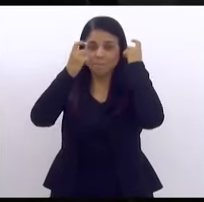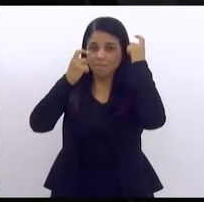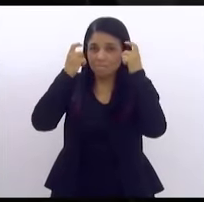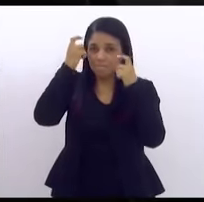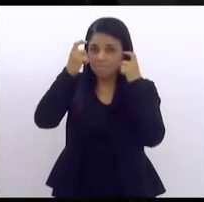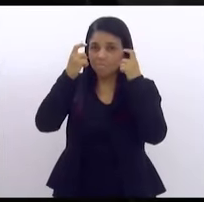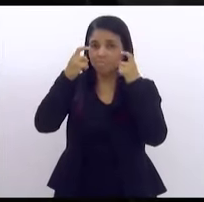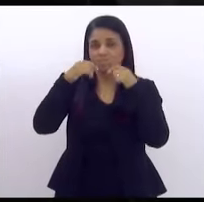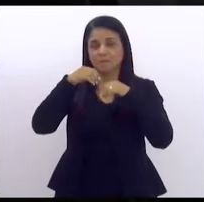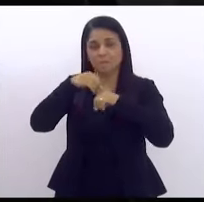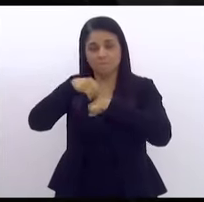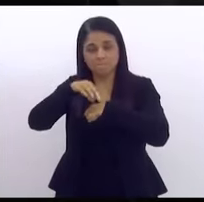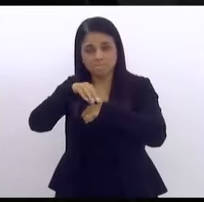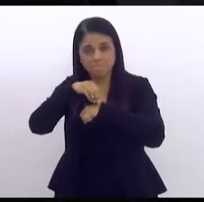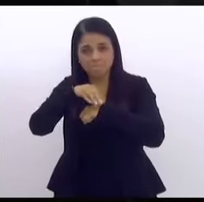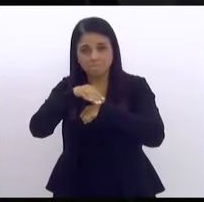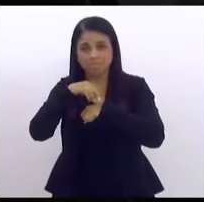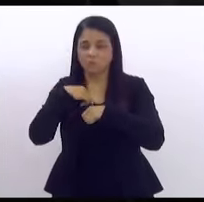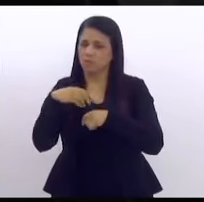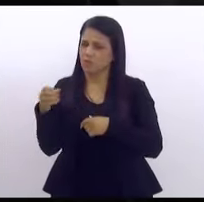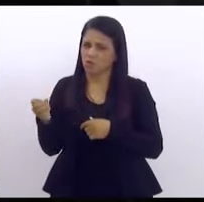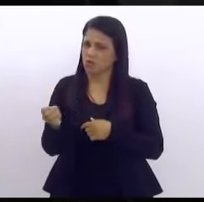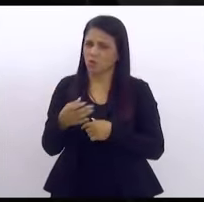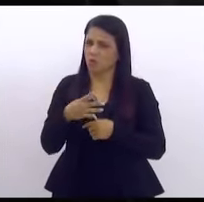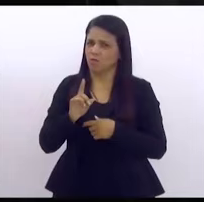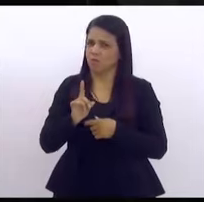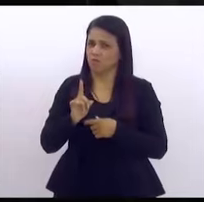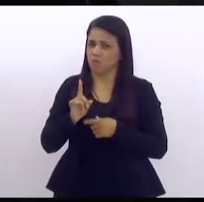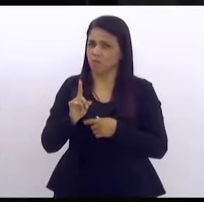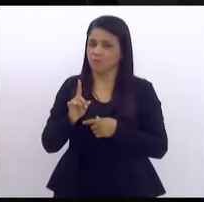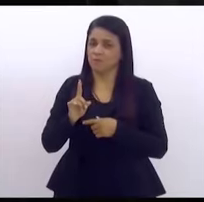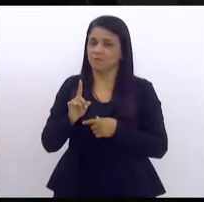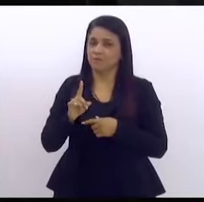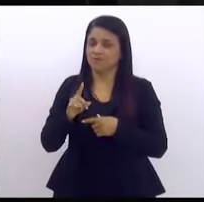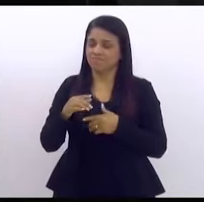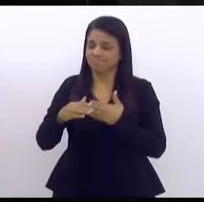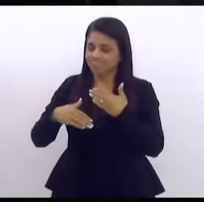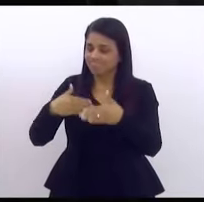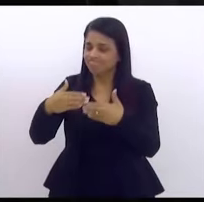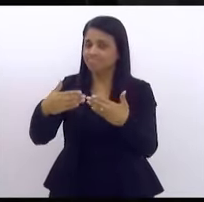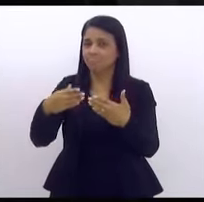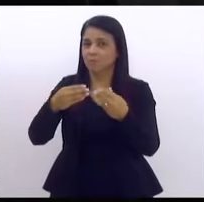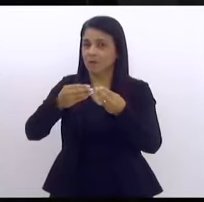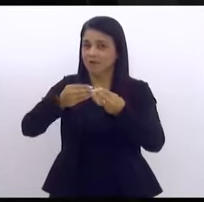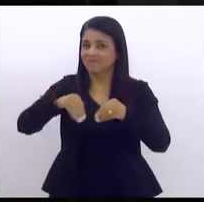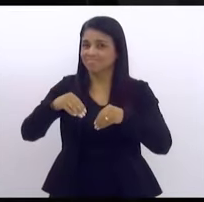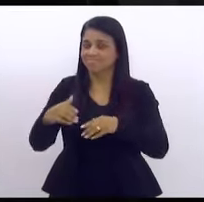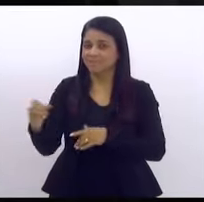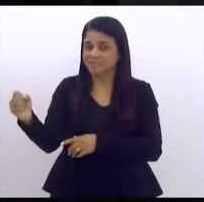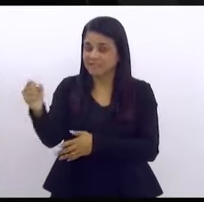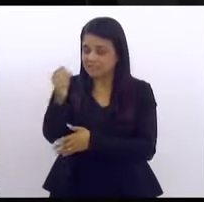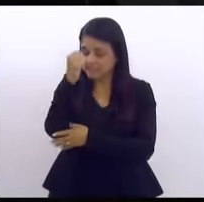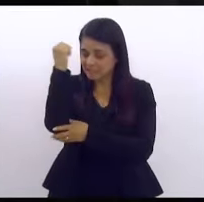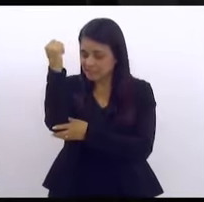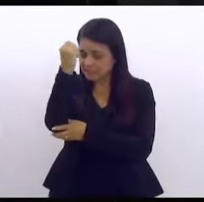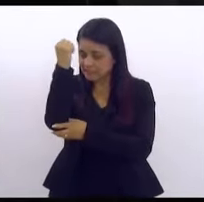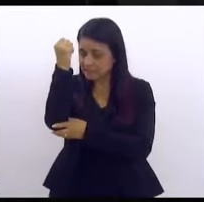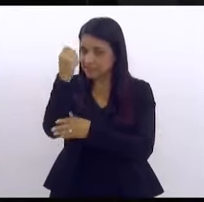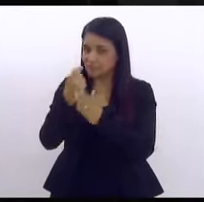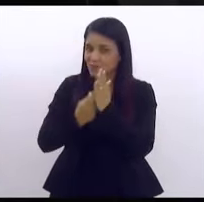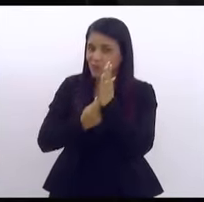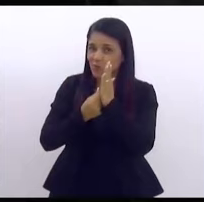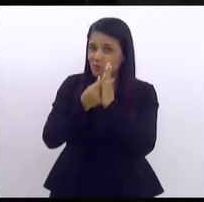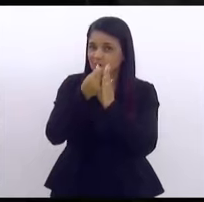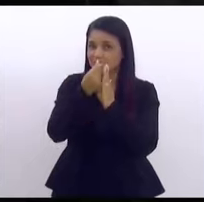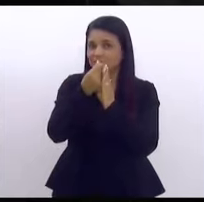preocupação. Não é novidade para ninguém que estamos caminhando para uma crise